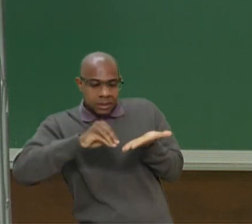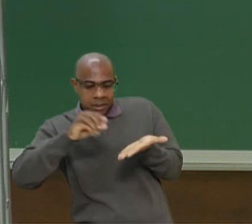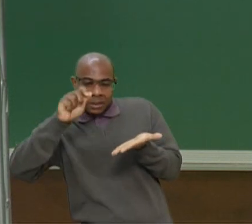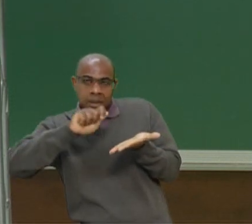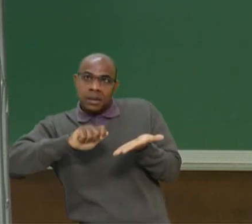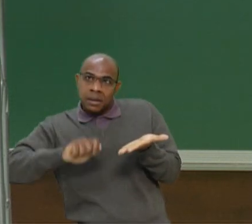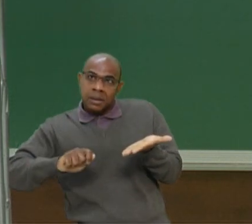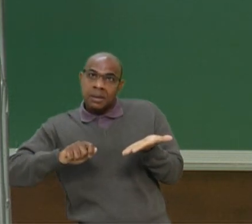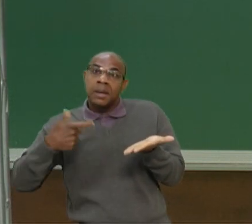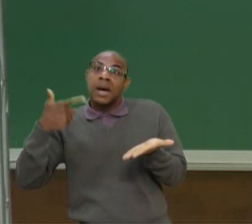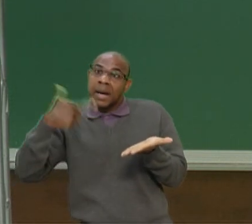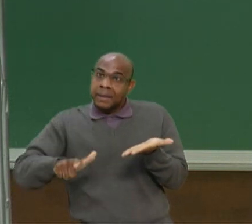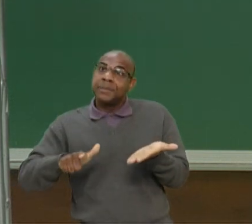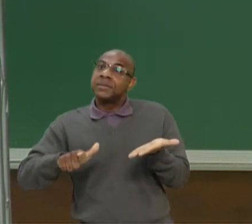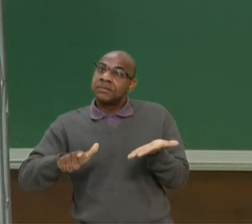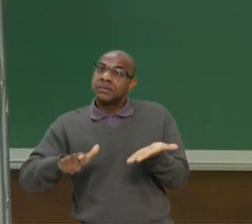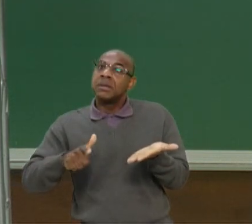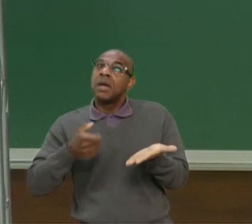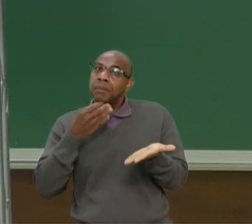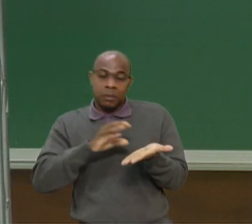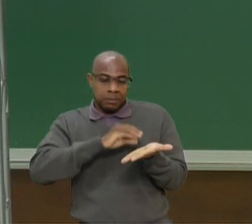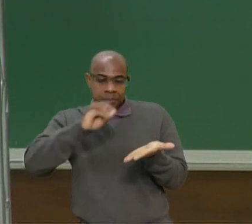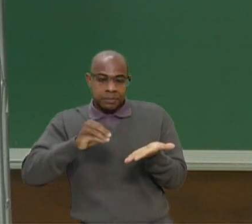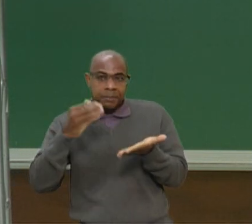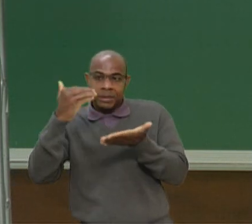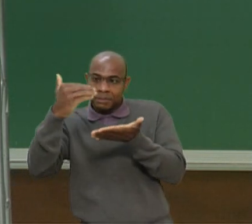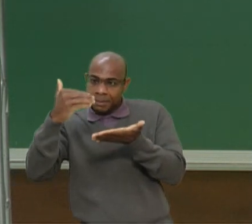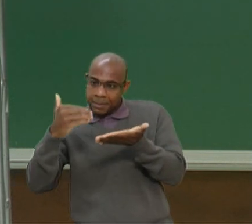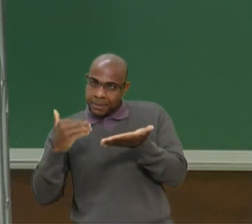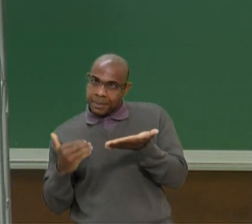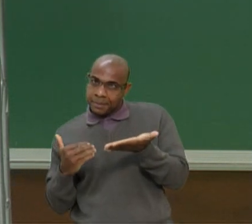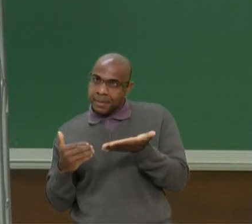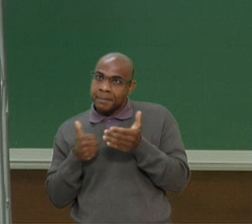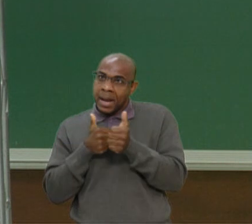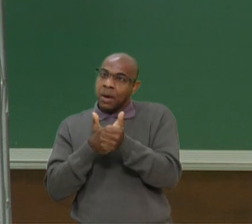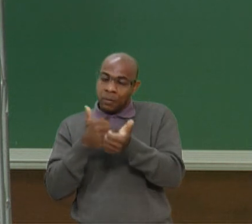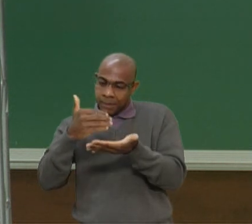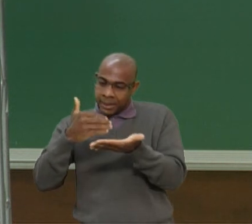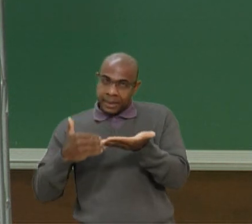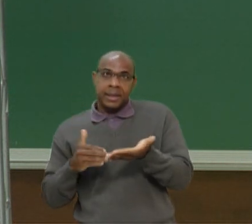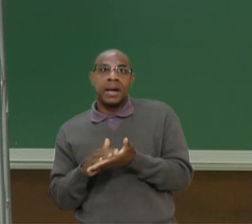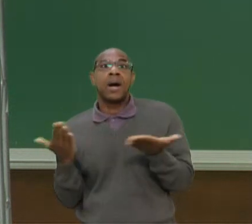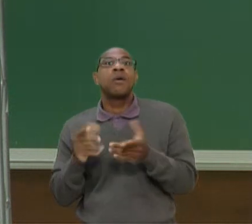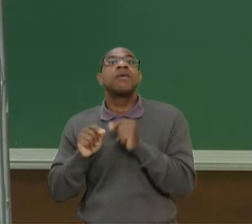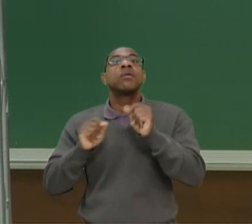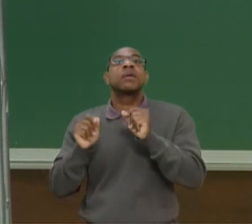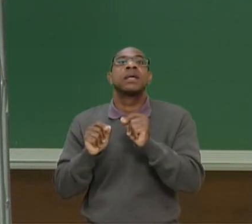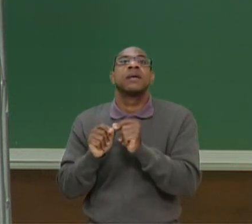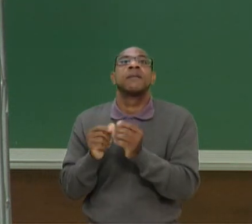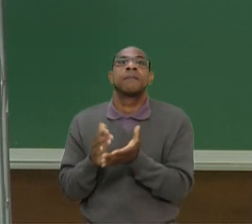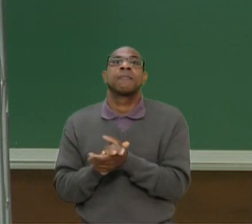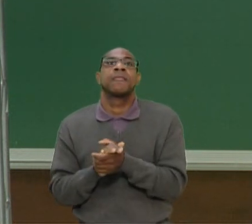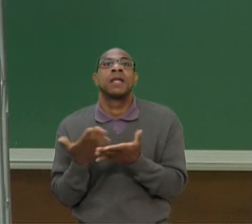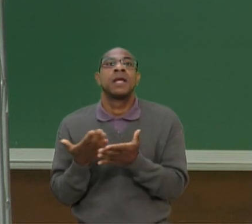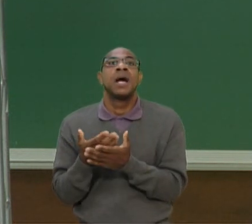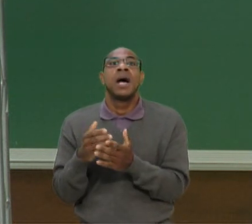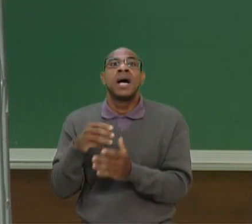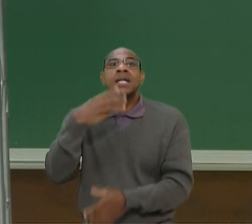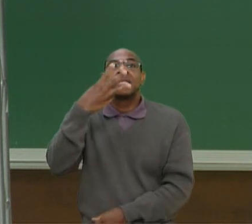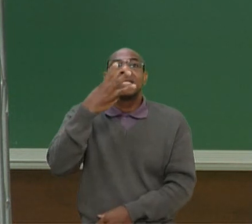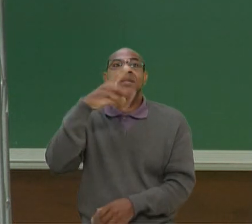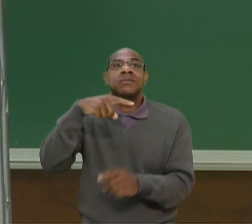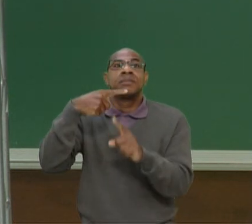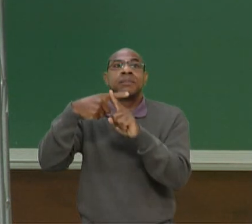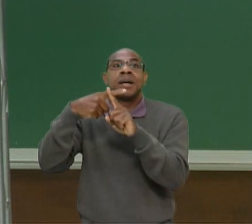repetir a última linha para a gente não errar. Agora, o que a gente vai fazer agora aqui? Igualar a parte